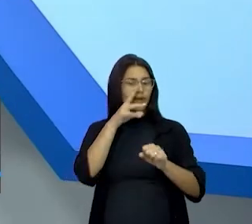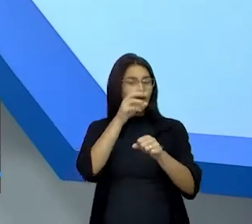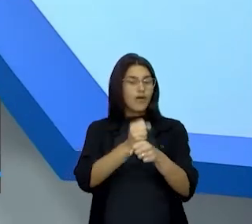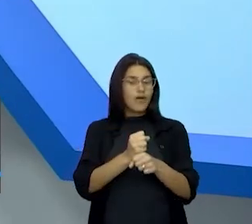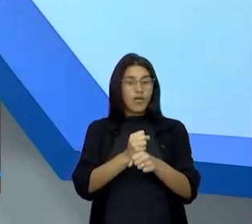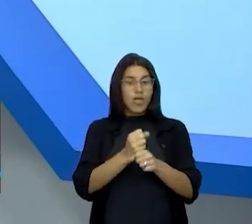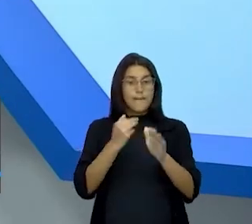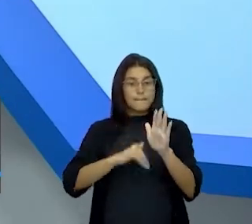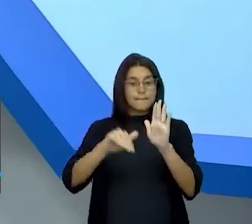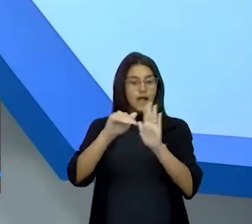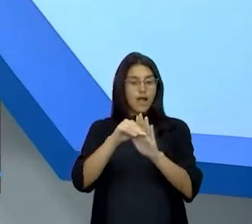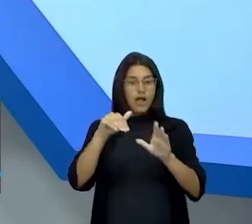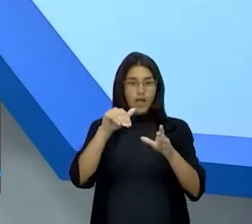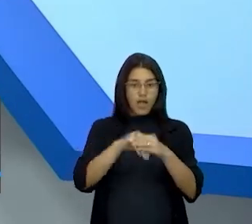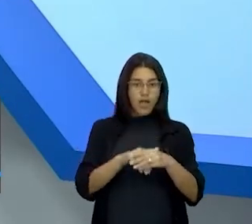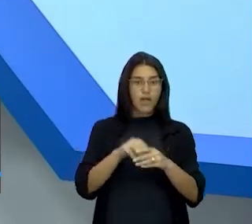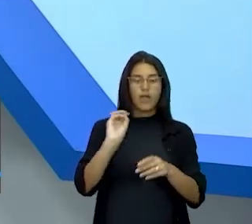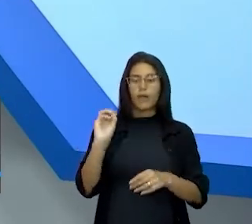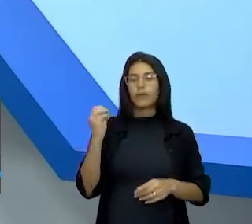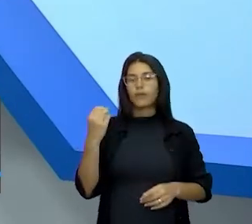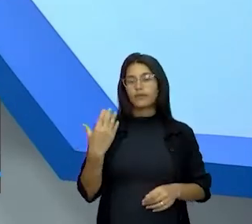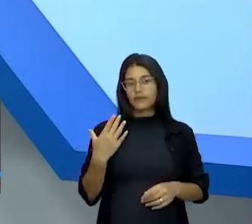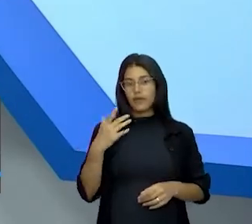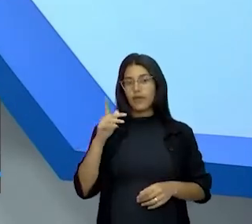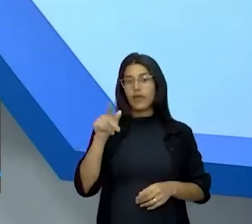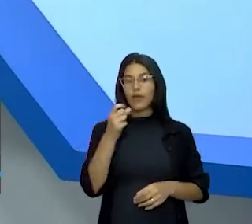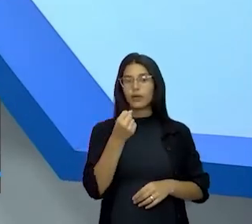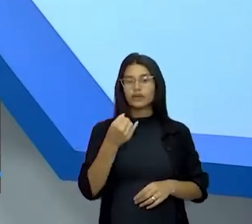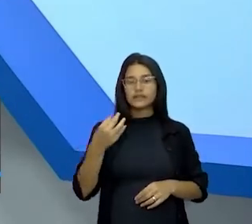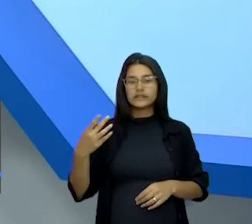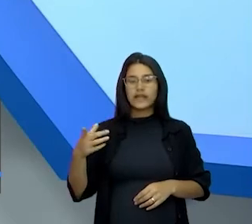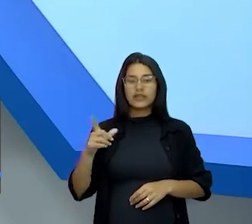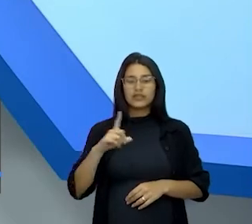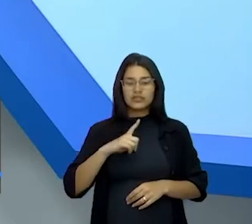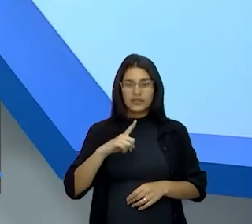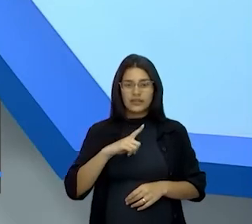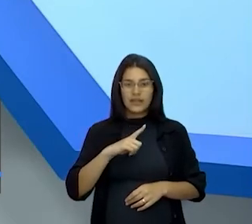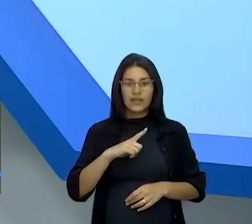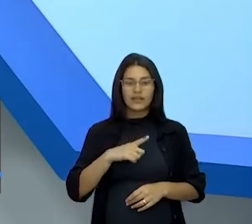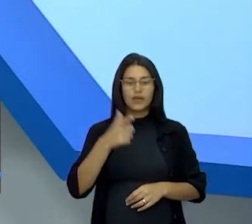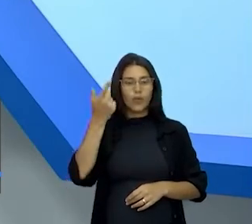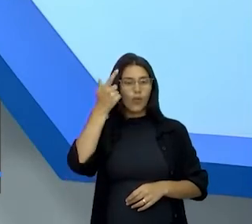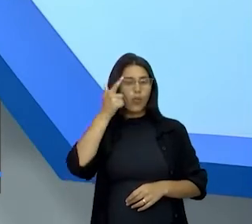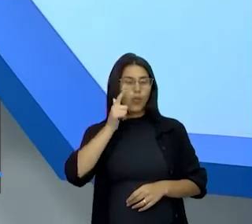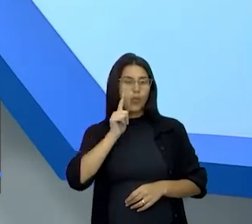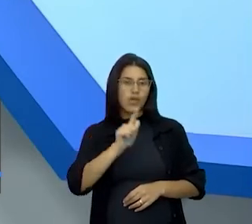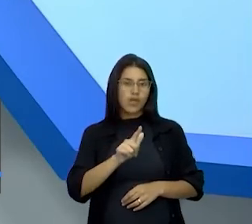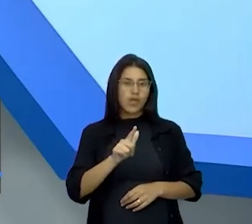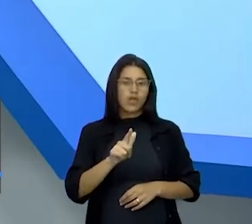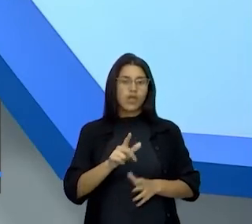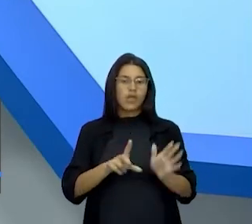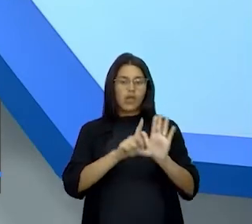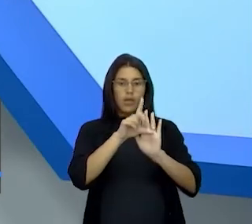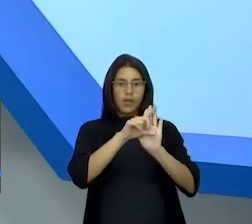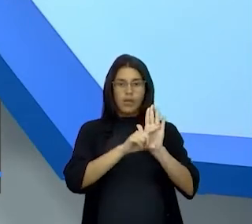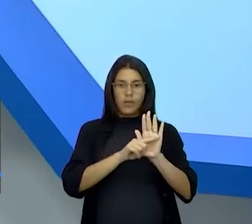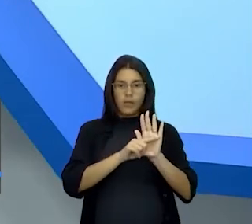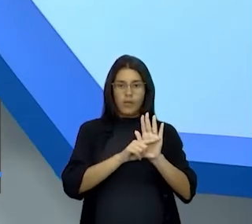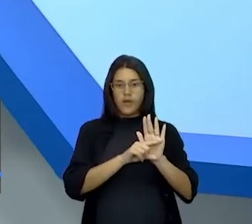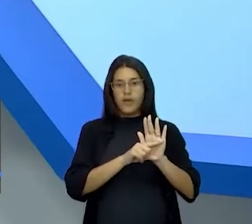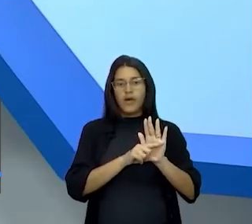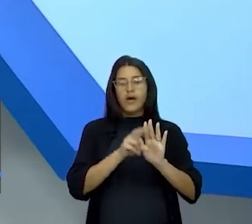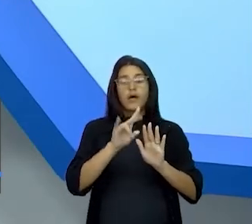ali dentro dos seus pulmões, o que acontece é que a quantidade de gases que você vai conseguir ali reter vai